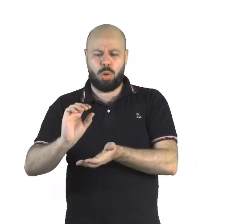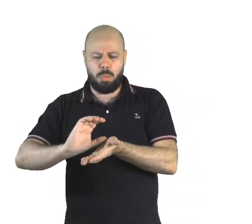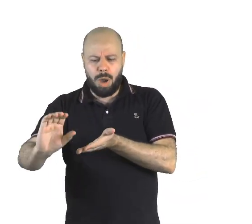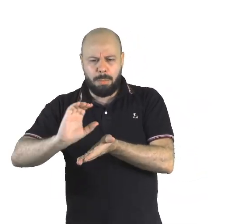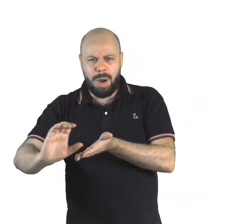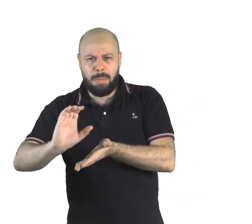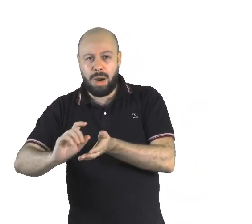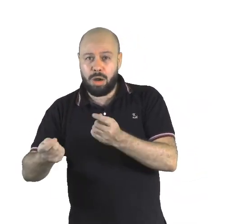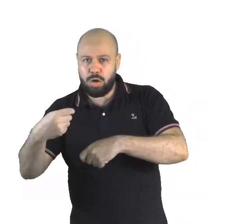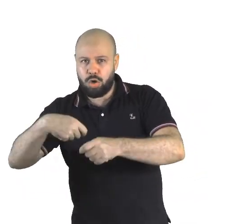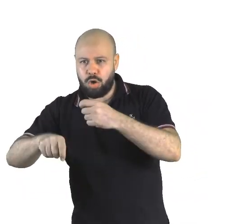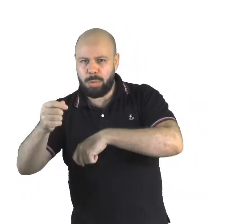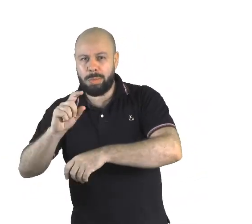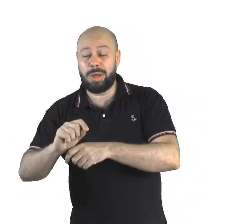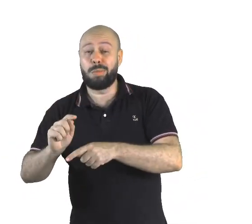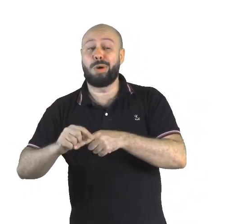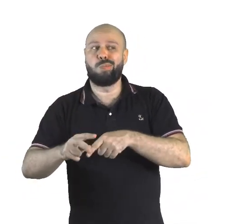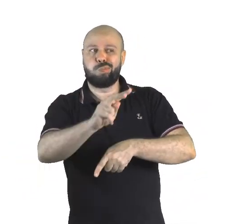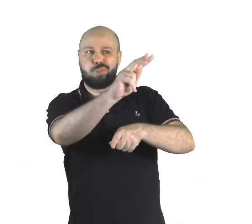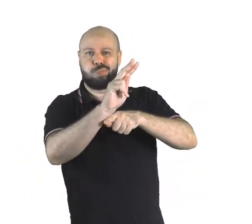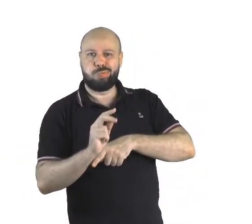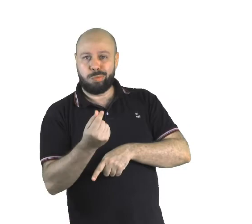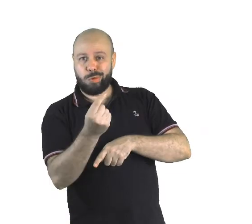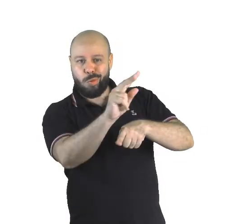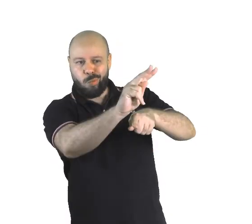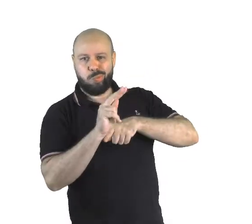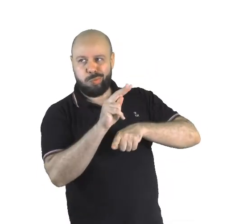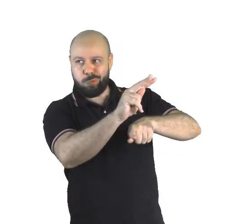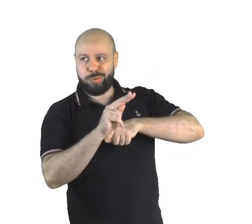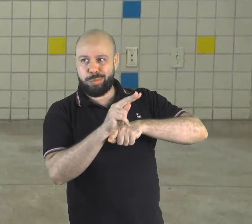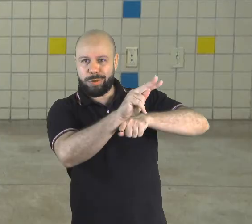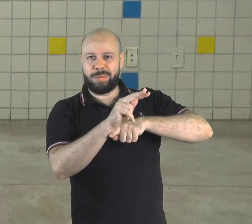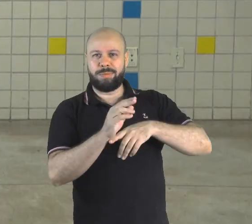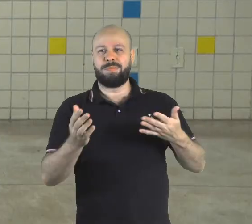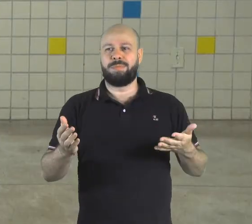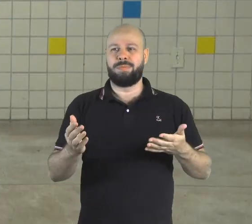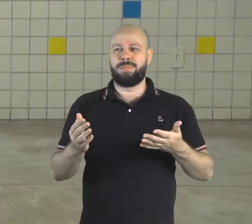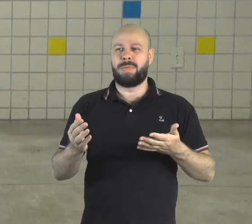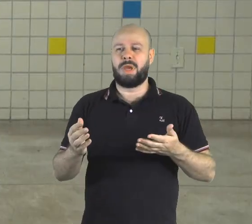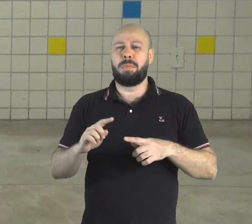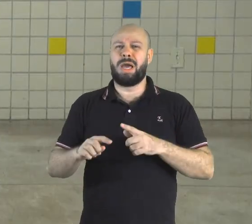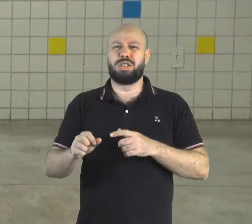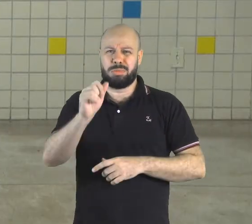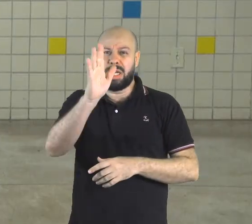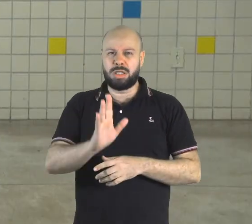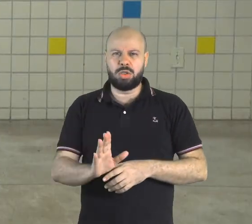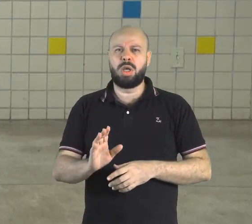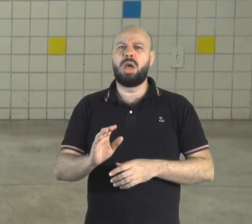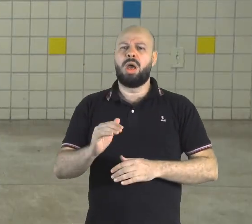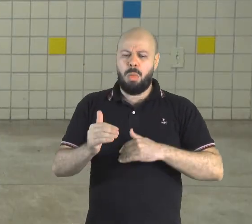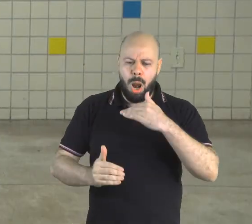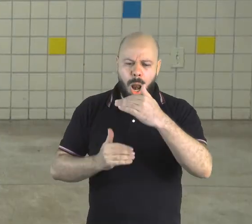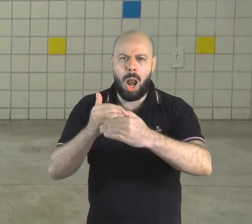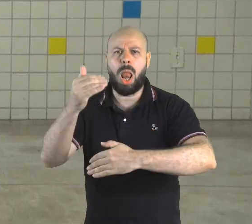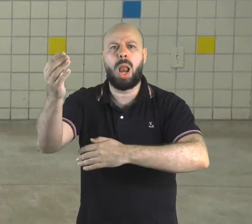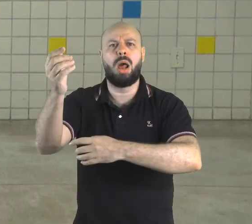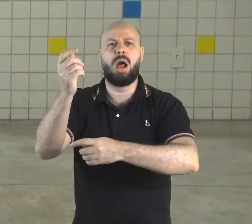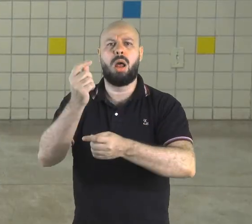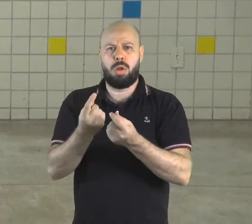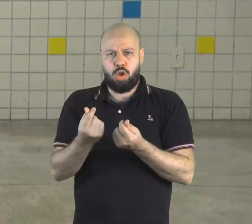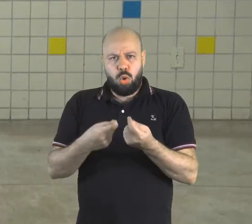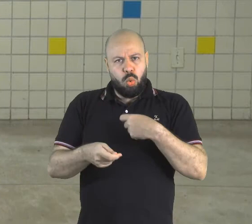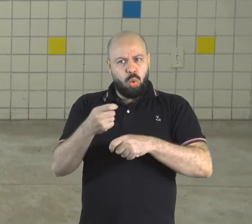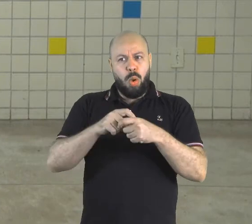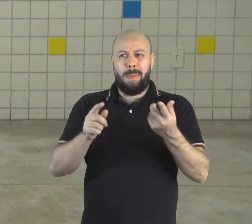brasileira, usando empréstimos internacionais também. Apesar de o Brasil ter um crescimento econômico interno, só que o problema